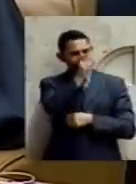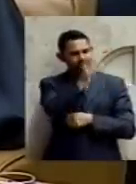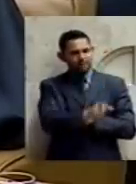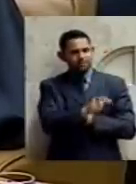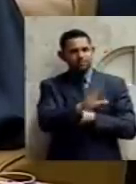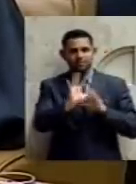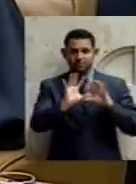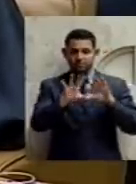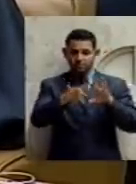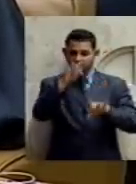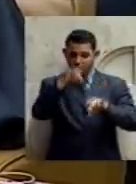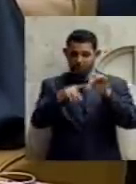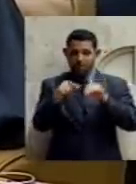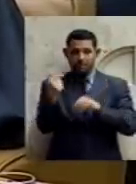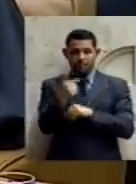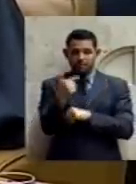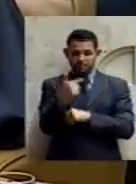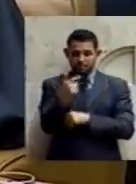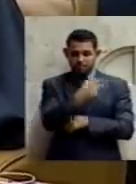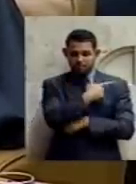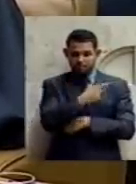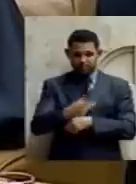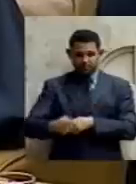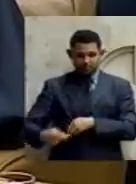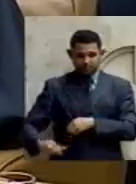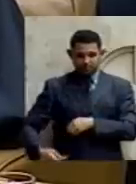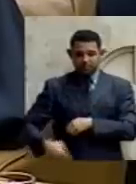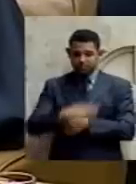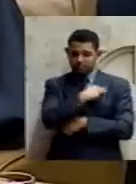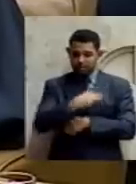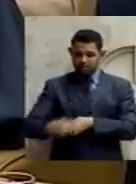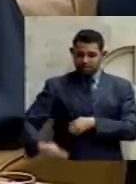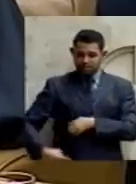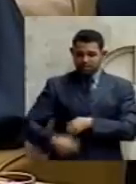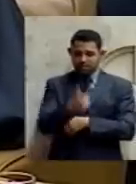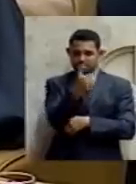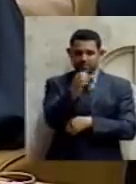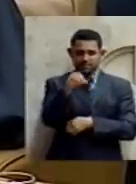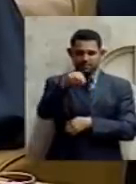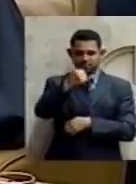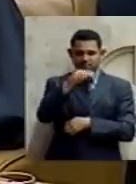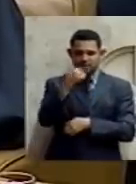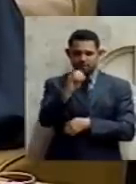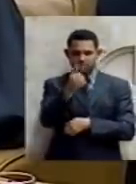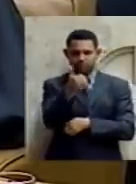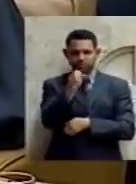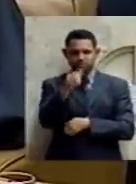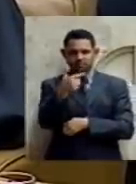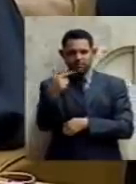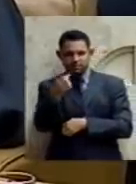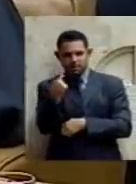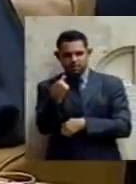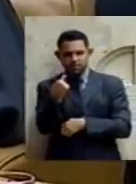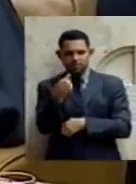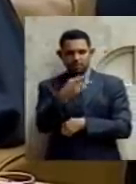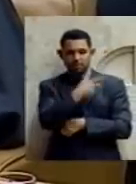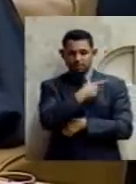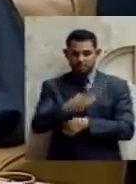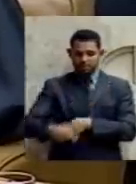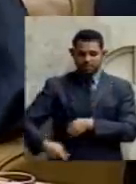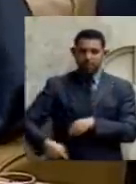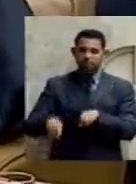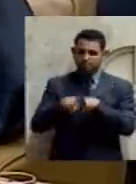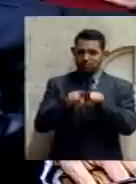sua nomeação para o cargo de ministro do Supremo Tribunal Federal em 16 de março de 2006, pelo então presidente